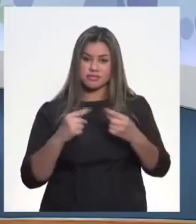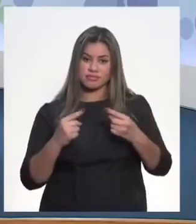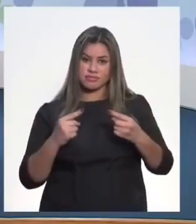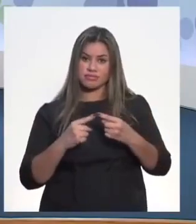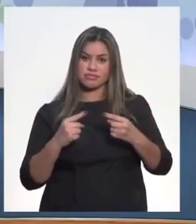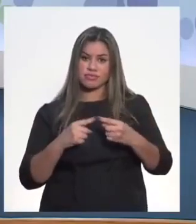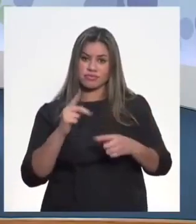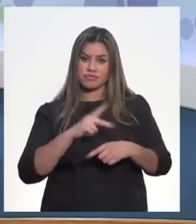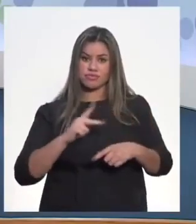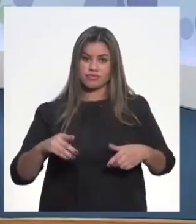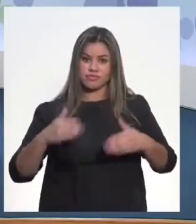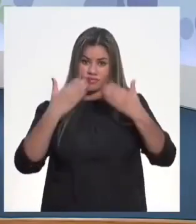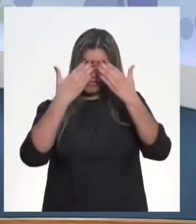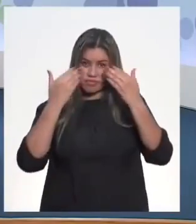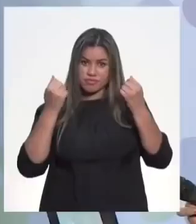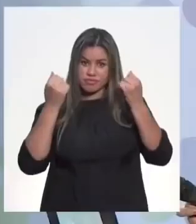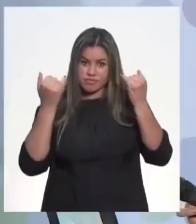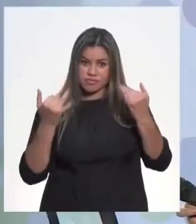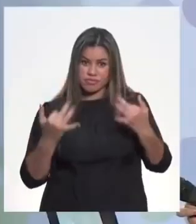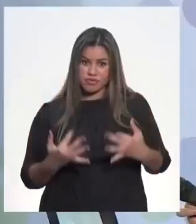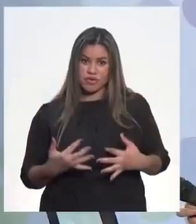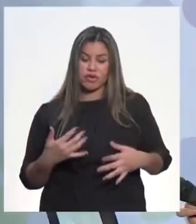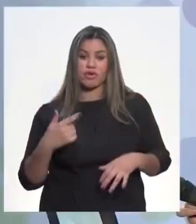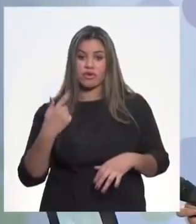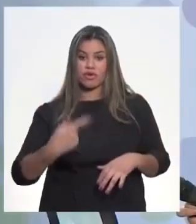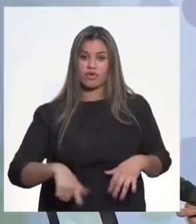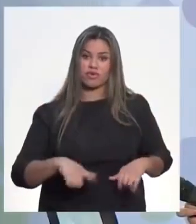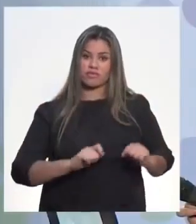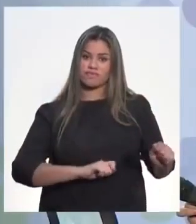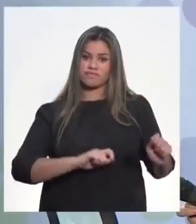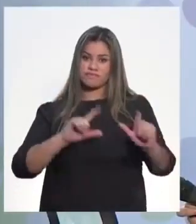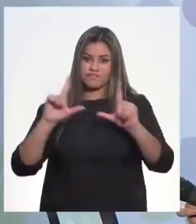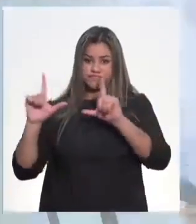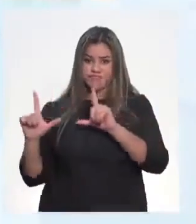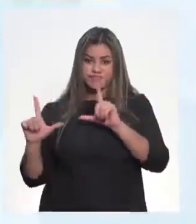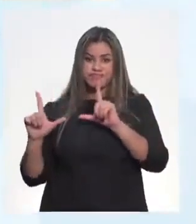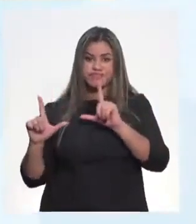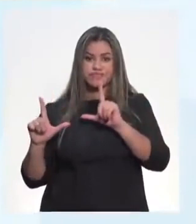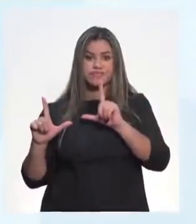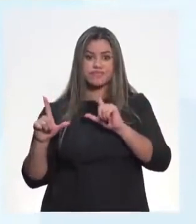bem disse. Vou até pedir para o diretor colocar de novo na tela para